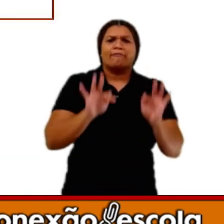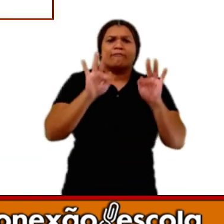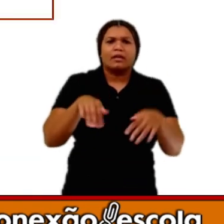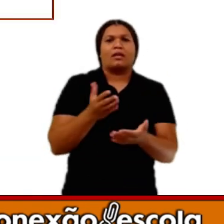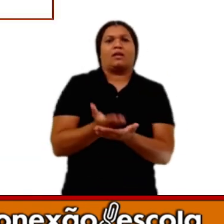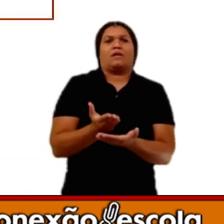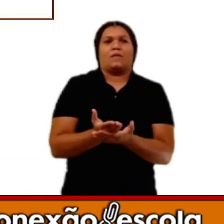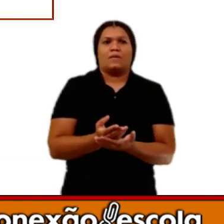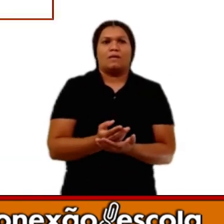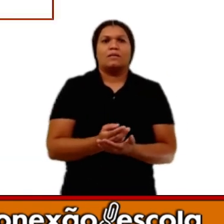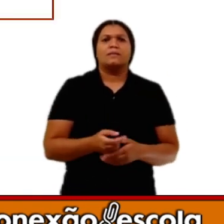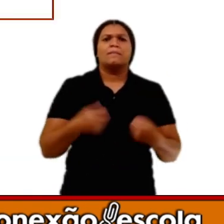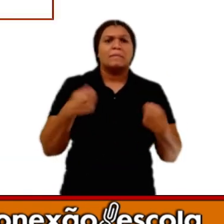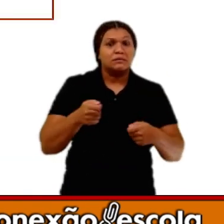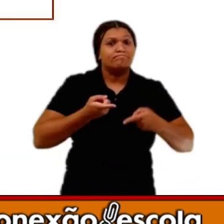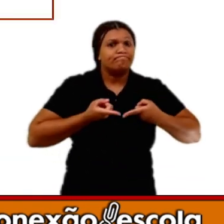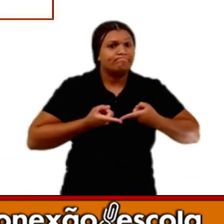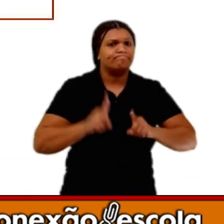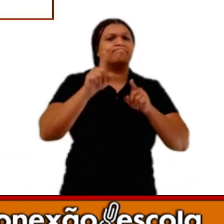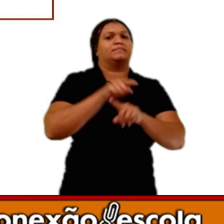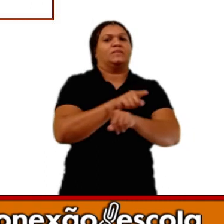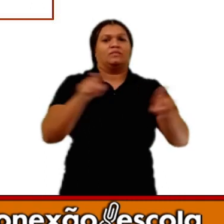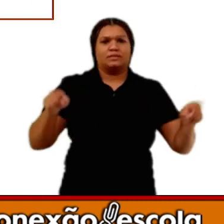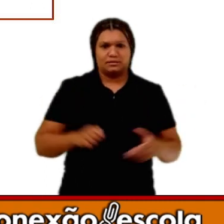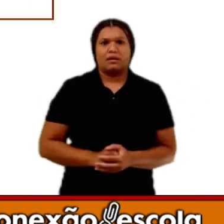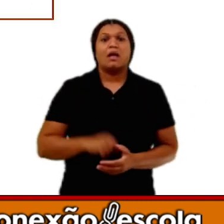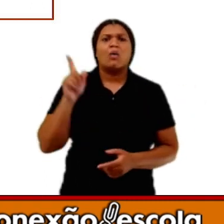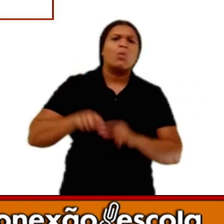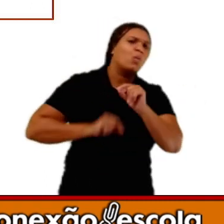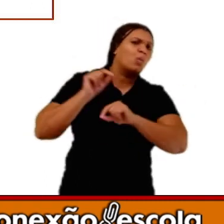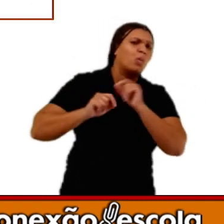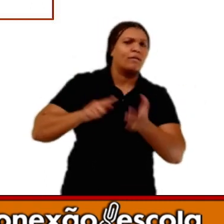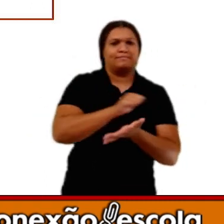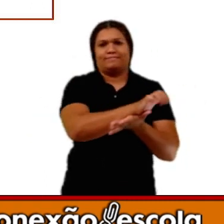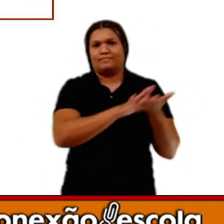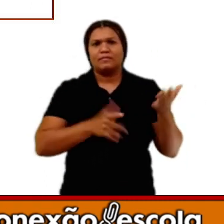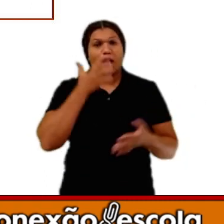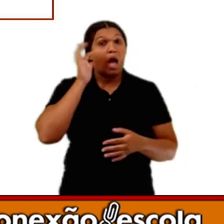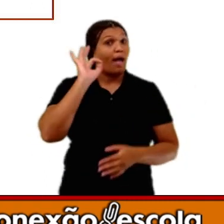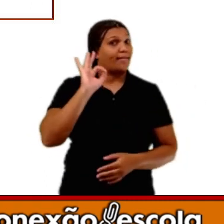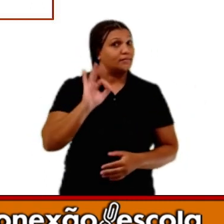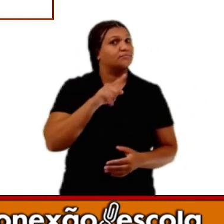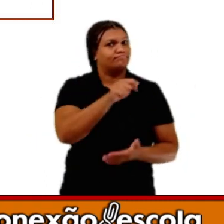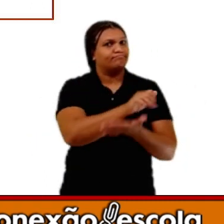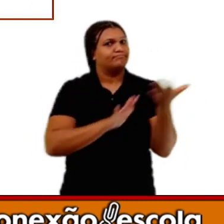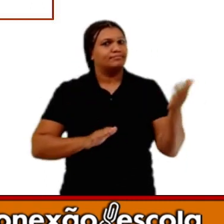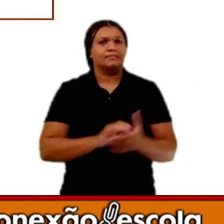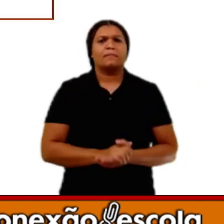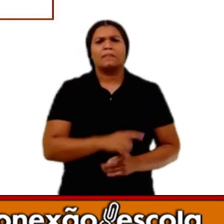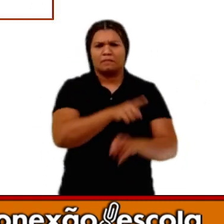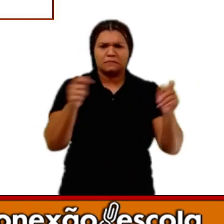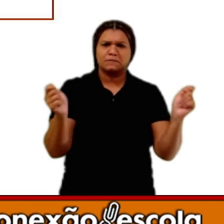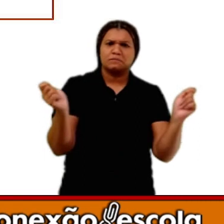pode faltar um desafio para você, a sua atividade. Então se liga nessa atividade. Bom, se você pudesse criar